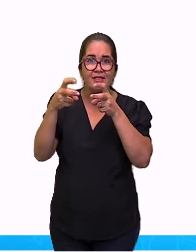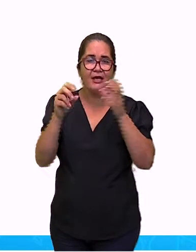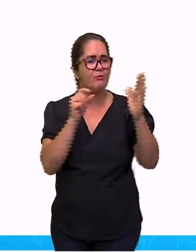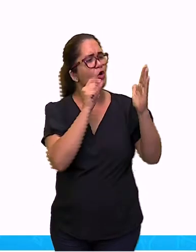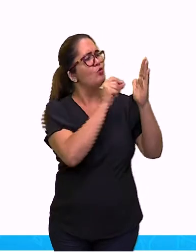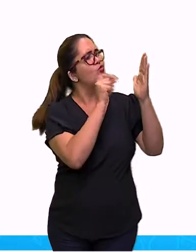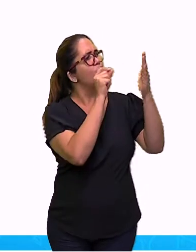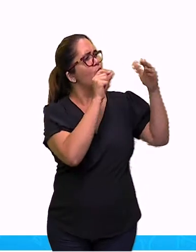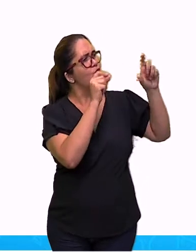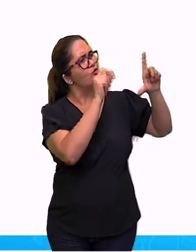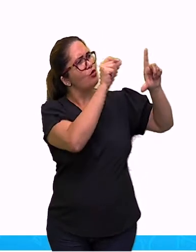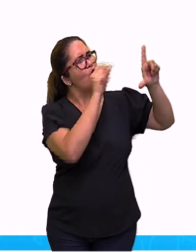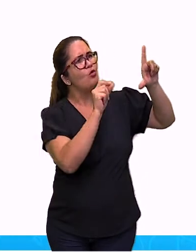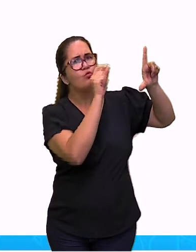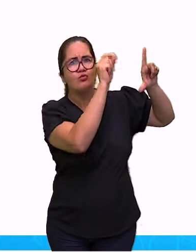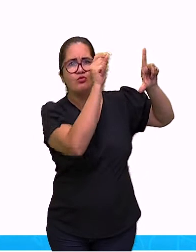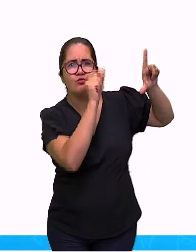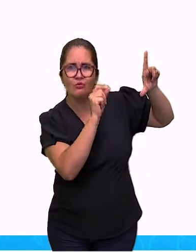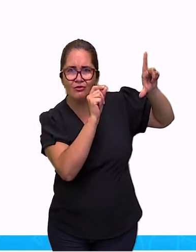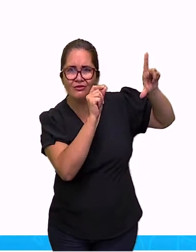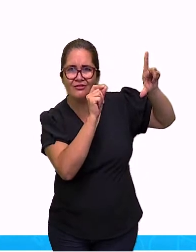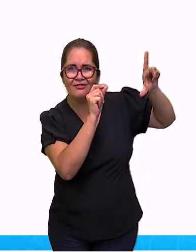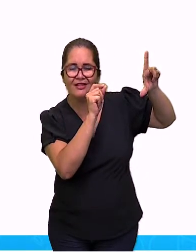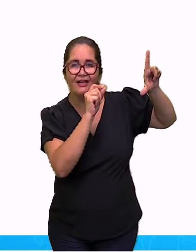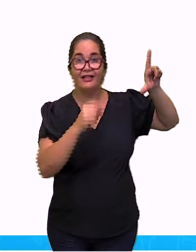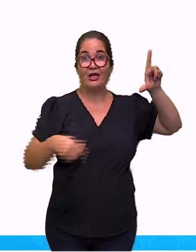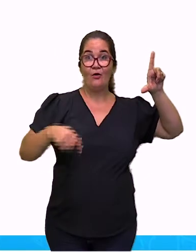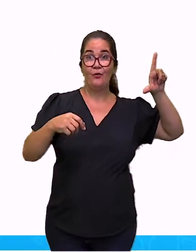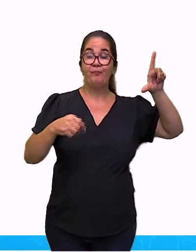ponto. Quando distanciamos dessa